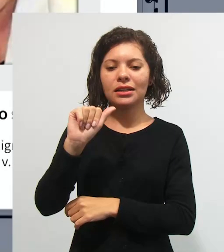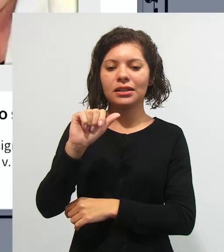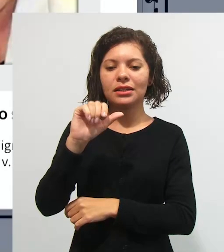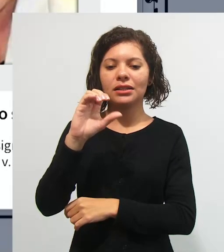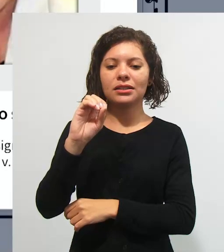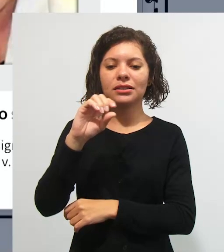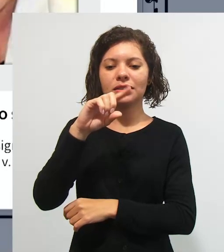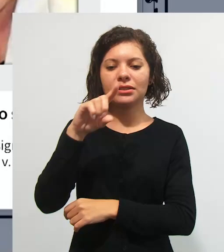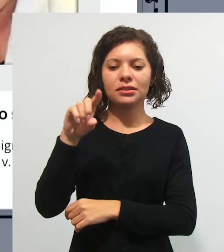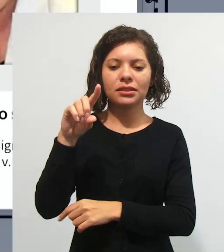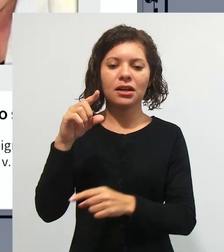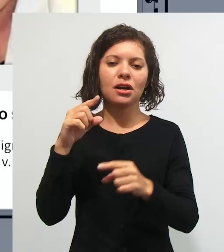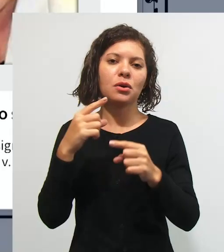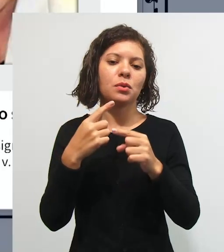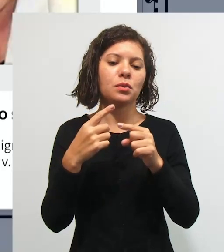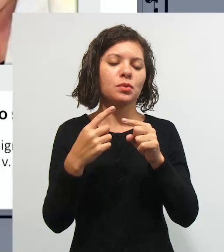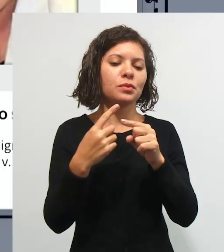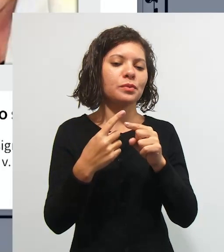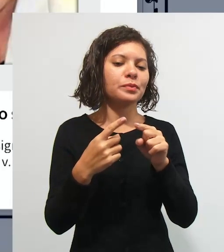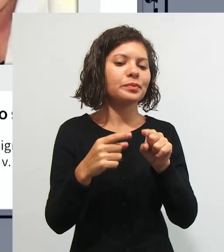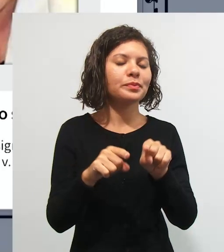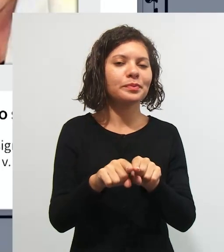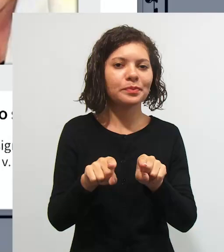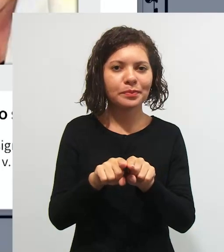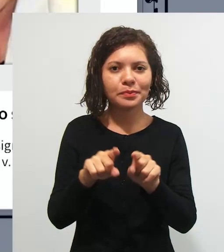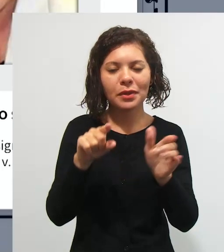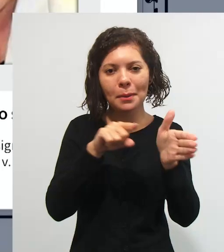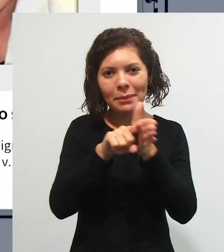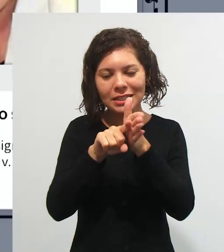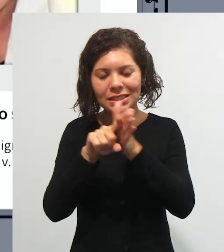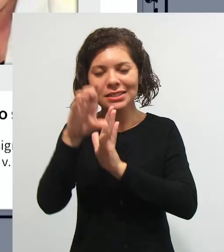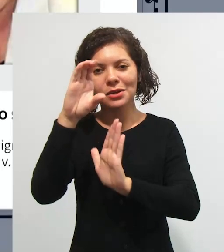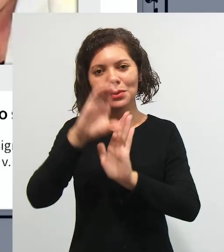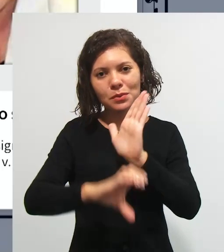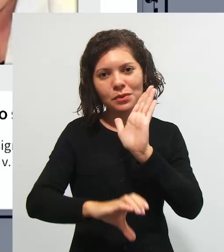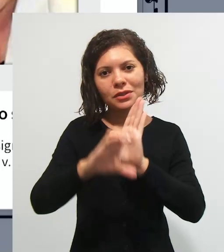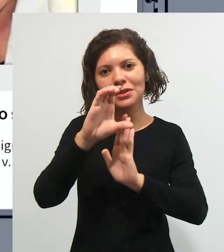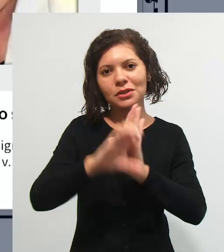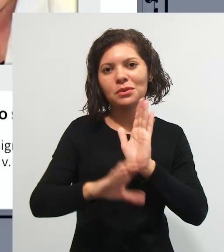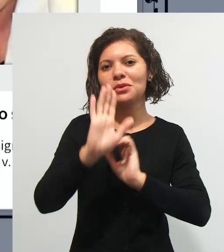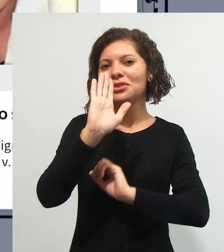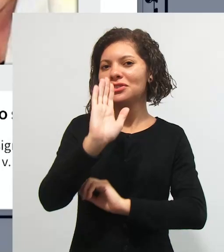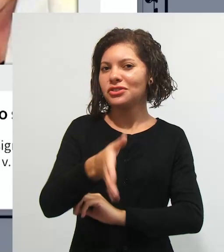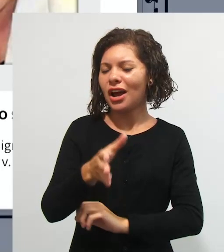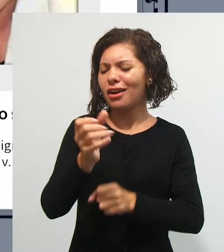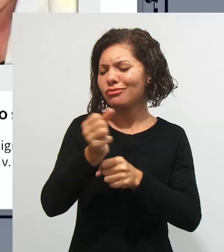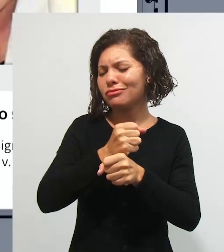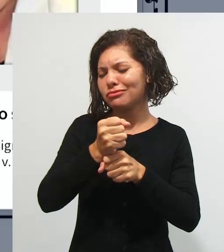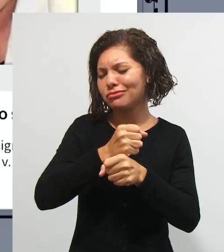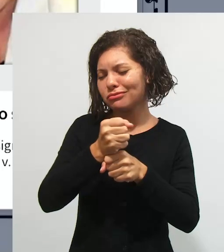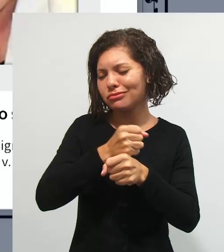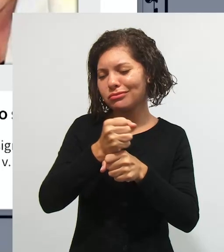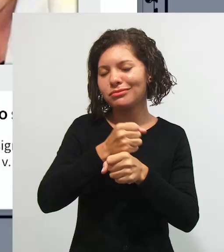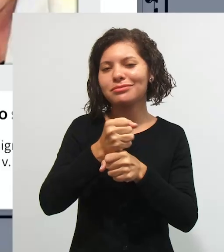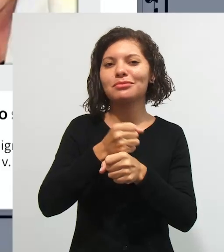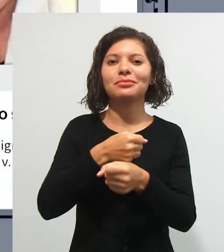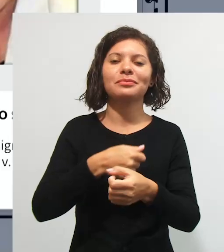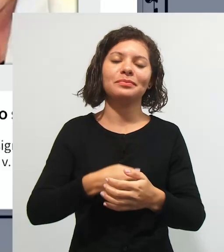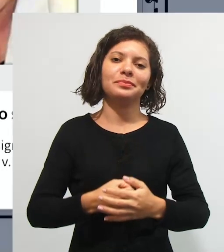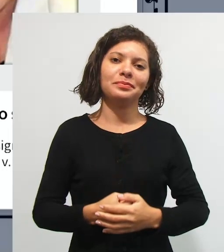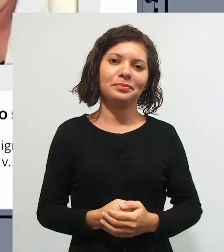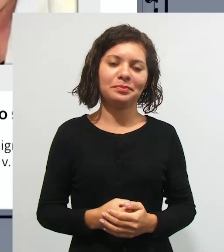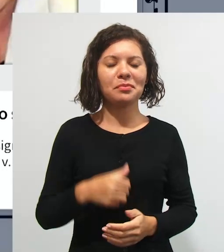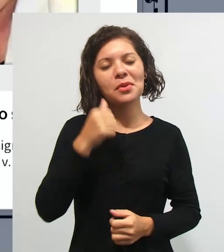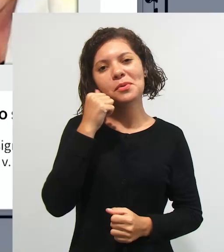pesquisa interdisciplinaridade há algum tempo aí. Então, Selminha é